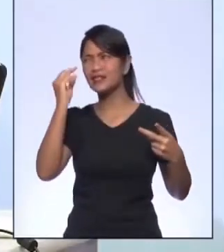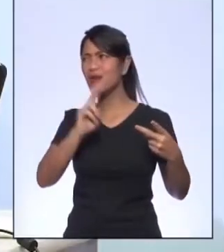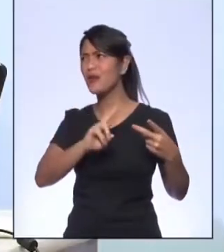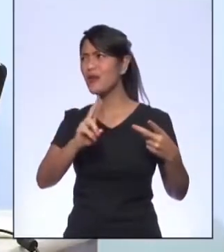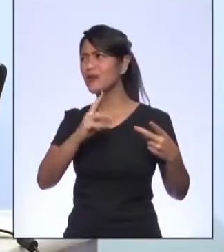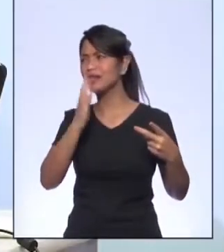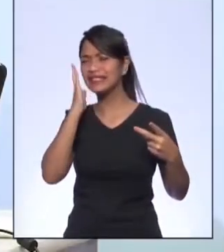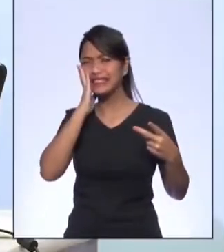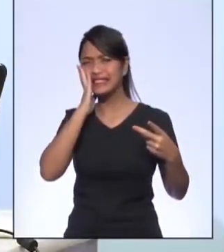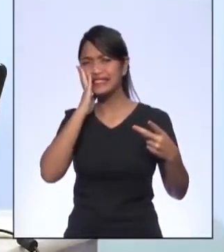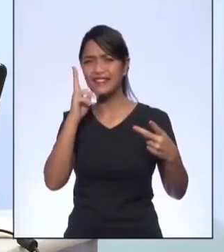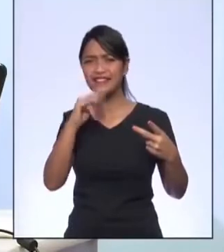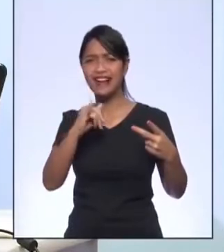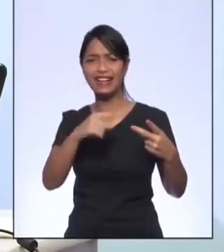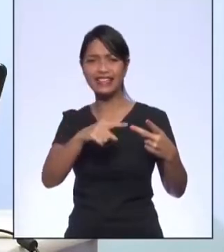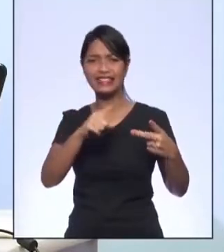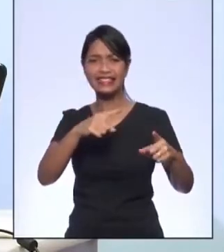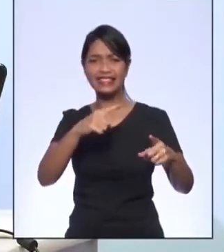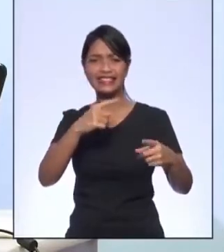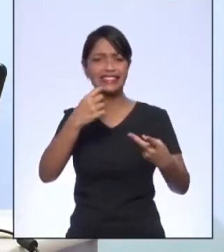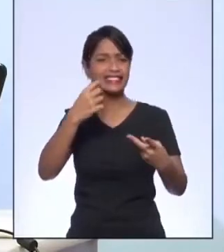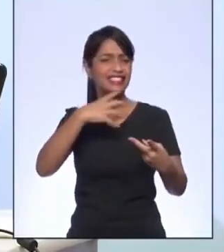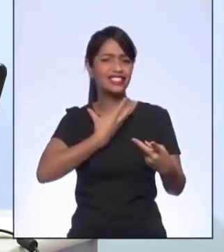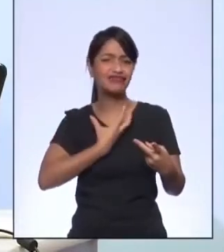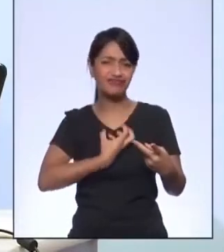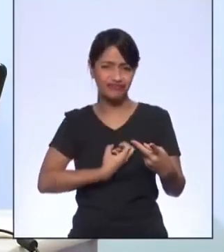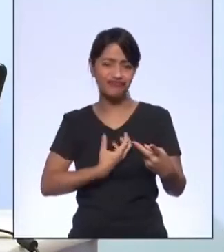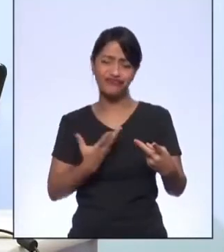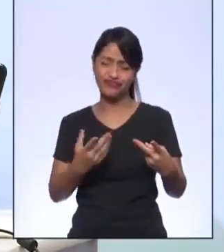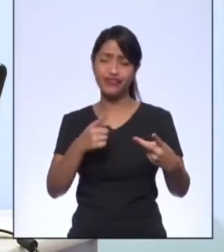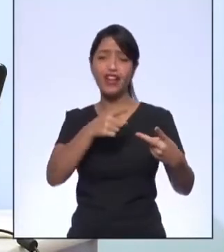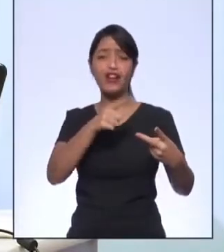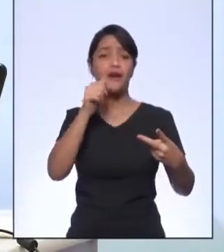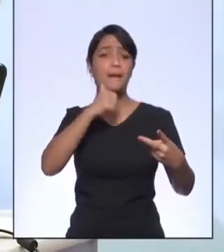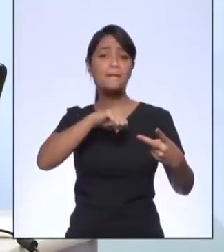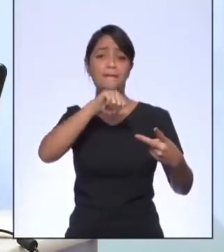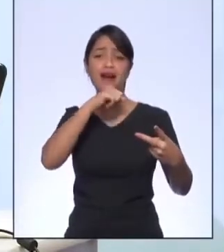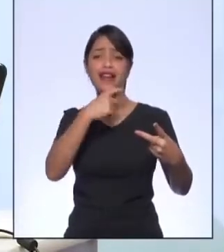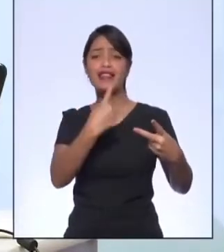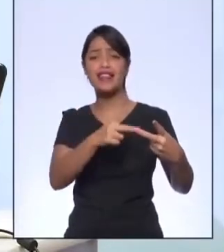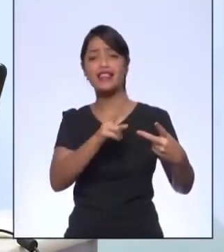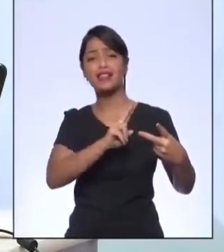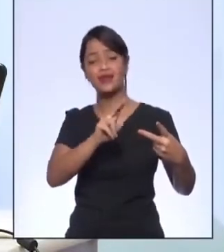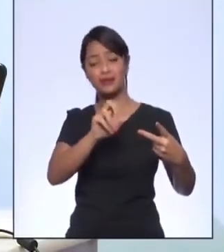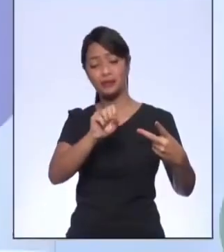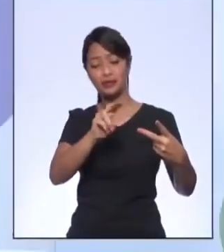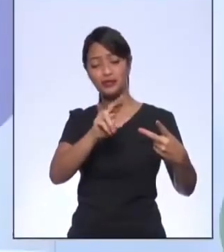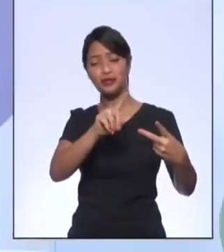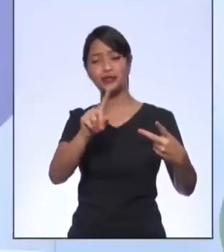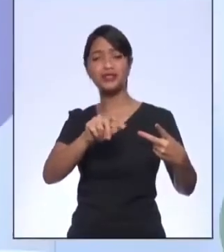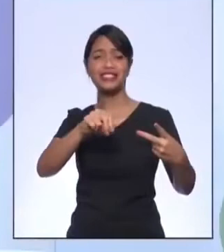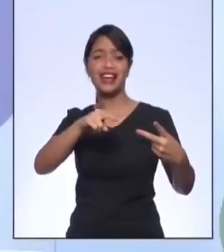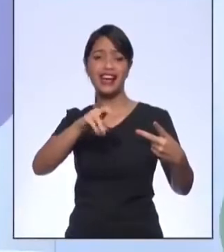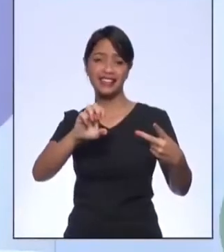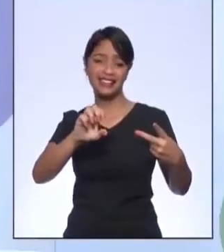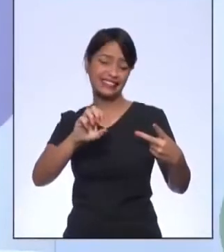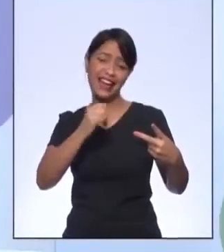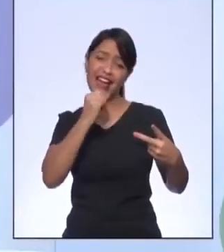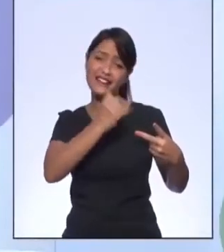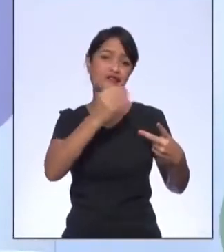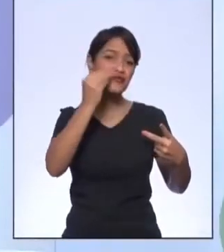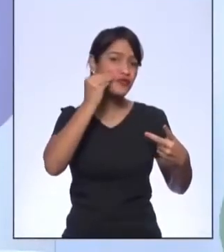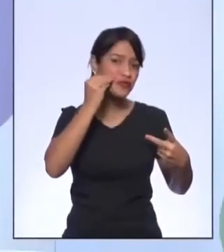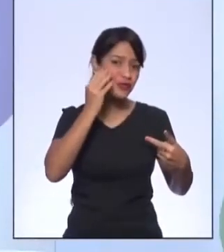da Suzane. Mas eu vou lembrar seu nome e eu falo depois, tá bom? Beijo. Andréia, agora é com você. Bom dia,